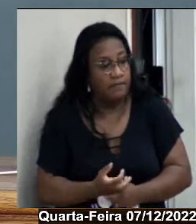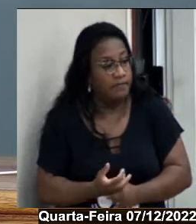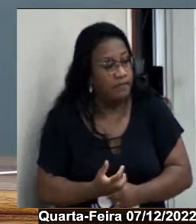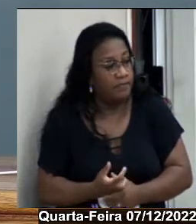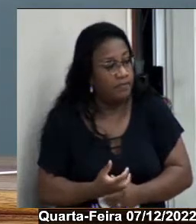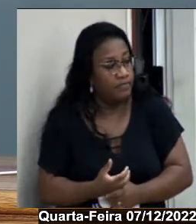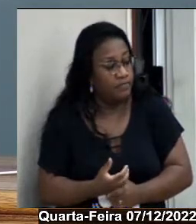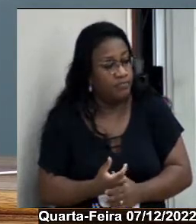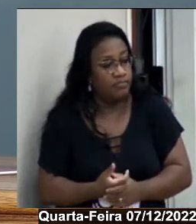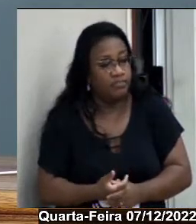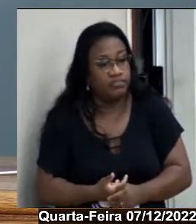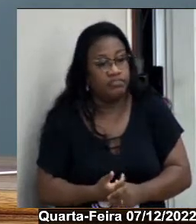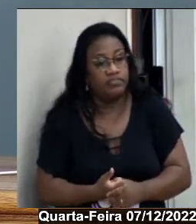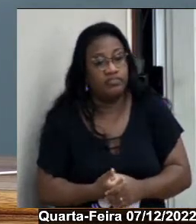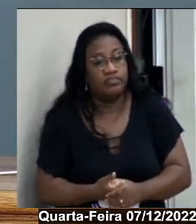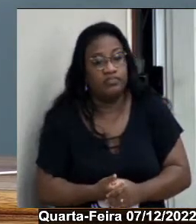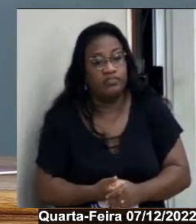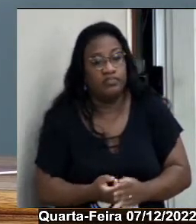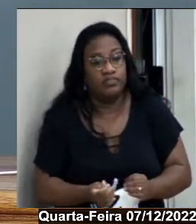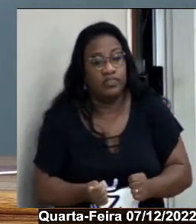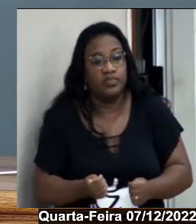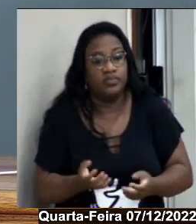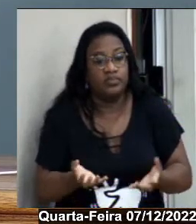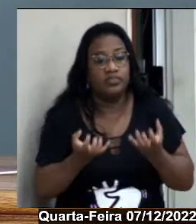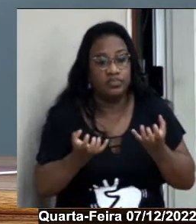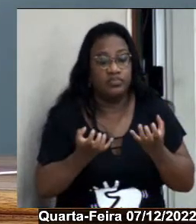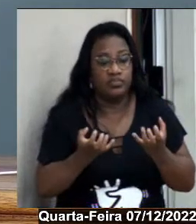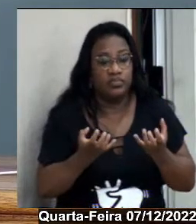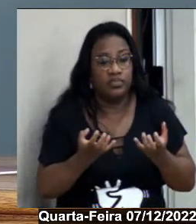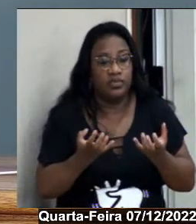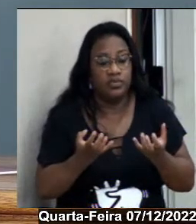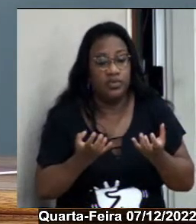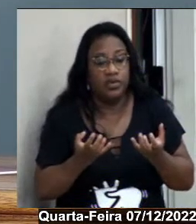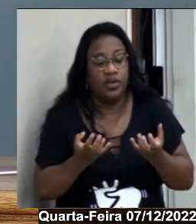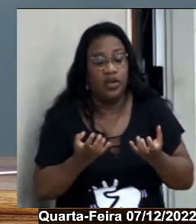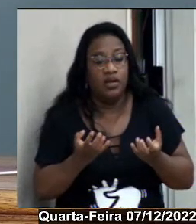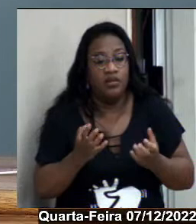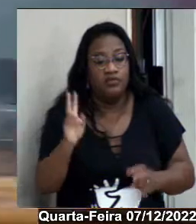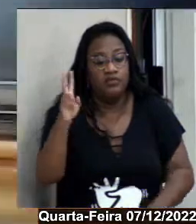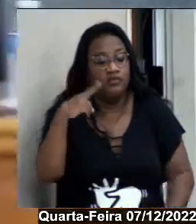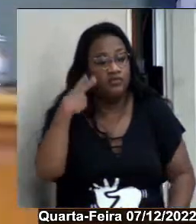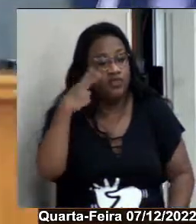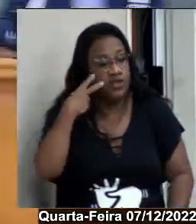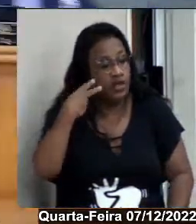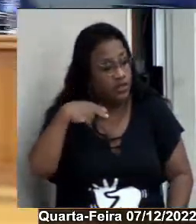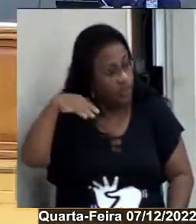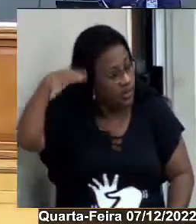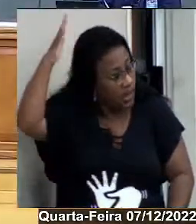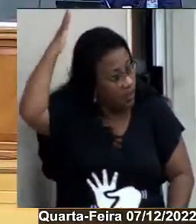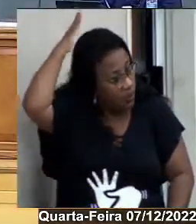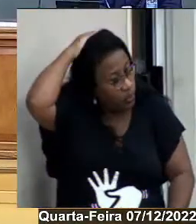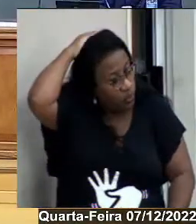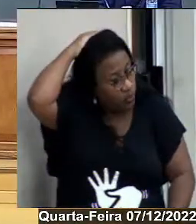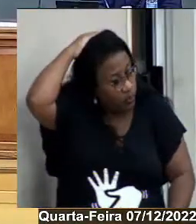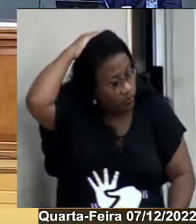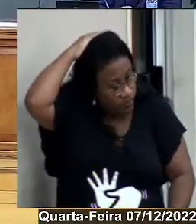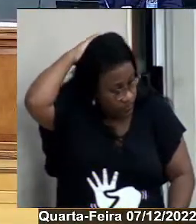Parabéns, vereador Bobileu Castilho. Solicito ao senhor secretário que faça a chamada do próximo inscrito. Vereador Adalto. Com a palavra, o vereador